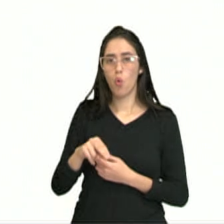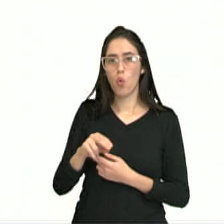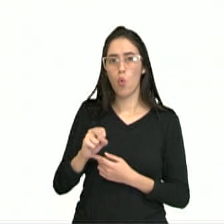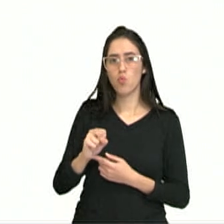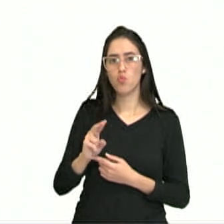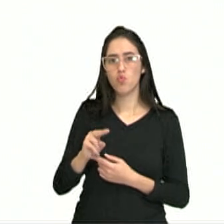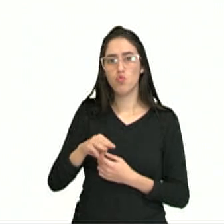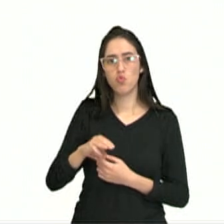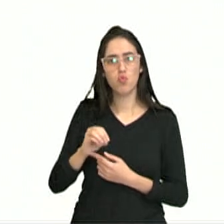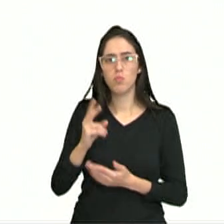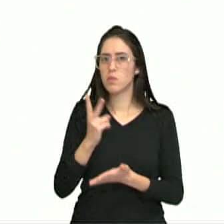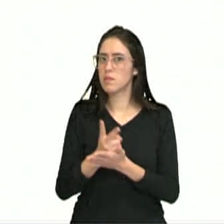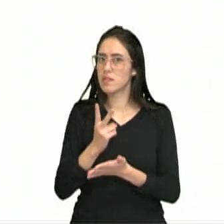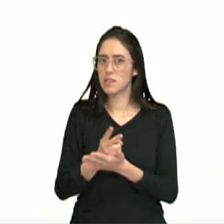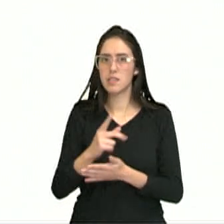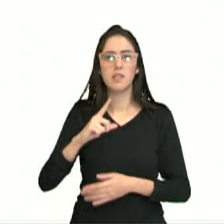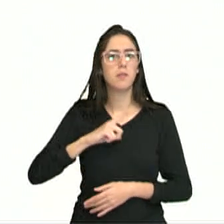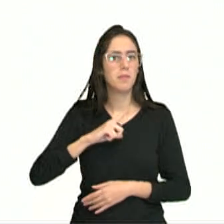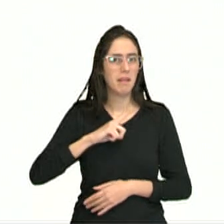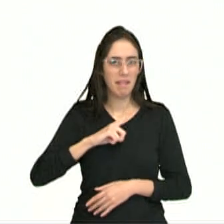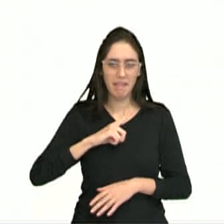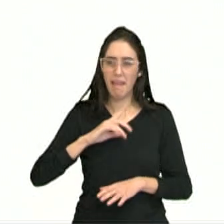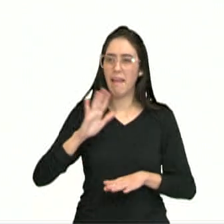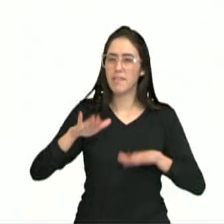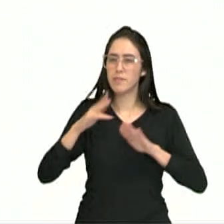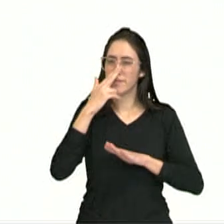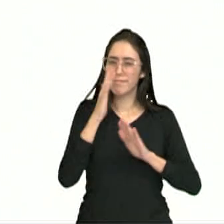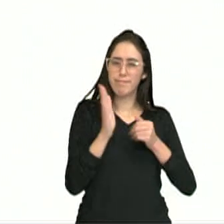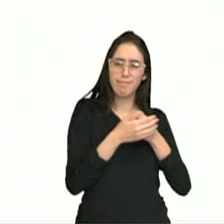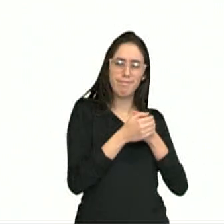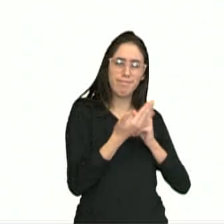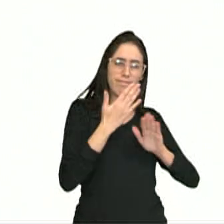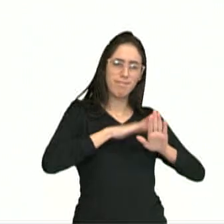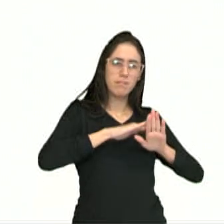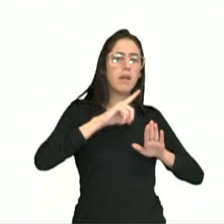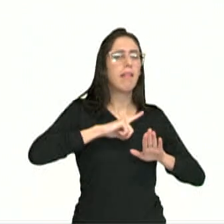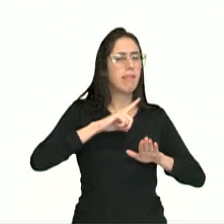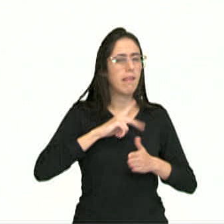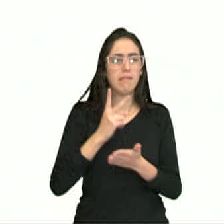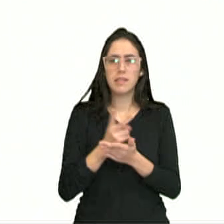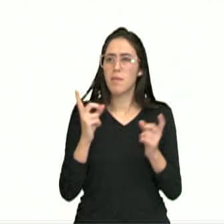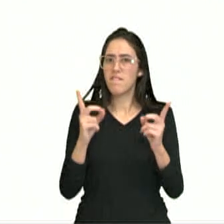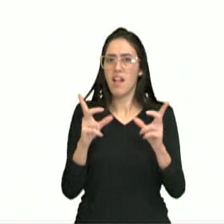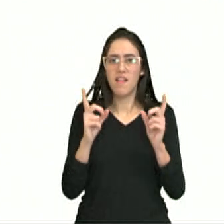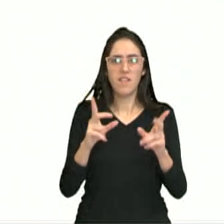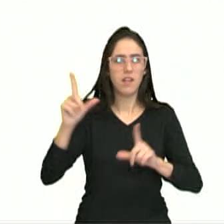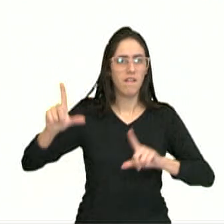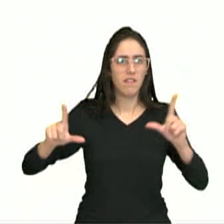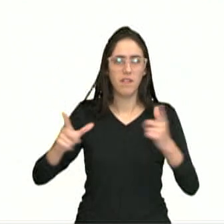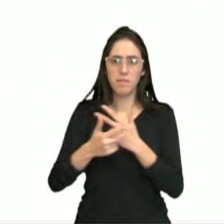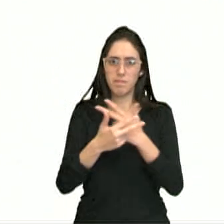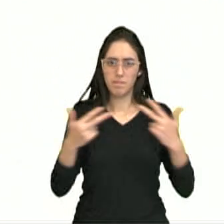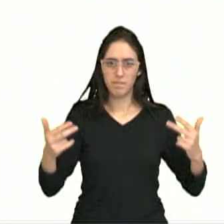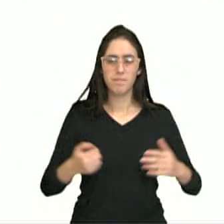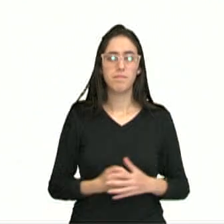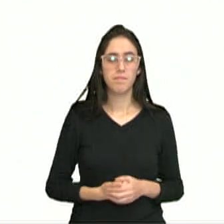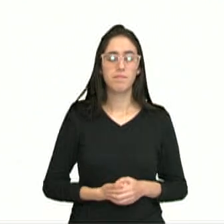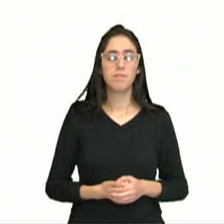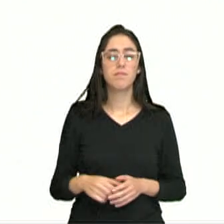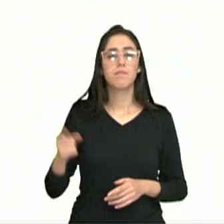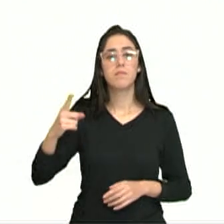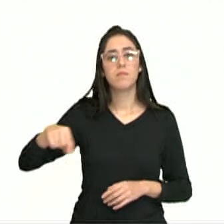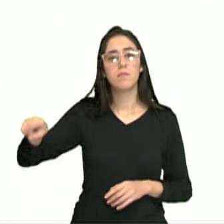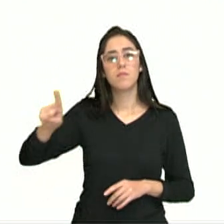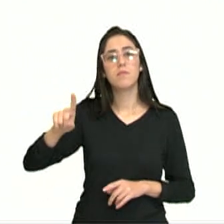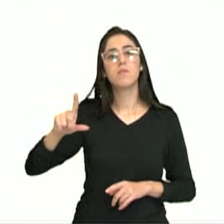nas entrelinhas, né? Está sempre nos intervalos ali dos programas televisivos. Esses hábitos, eles recebem influência